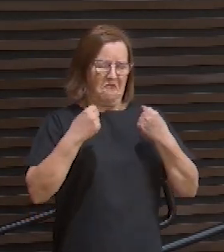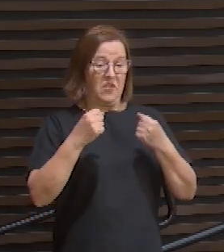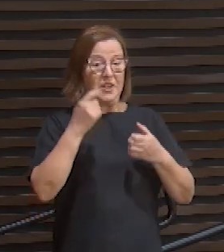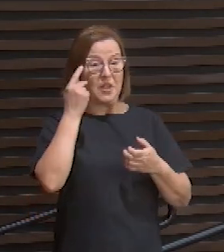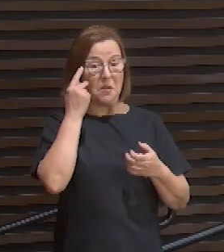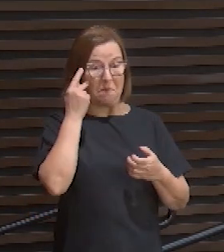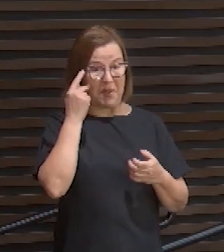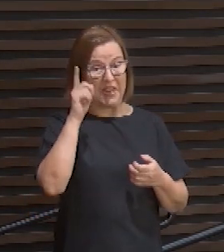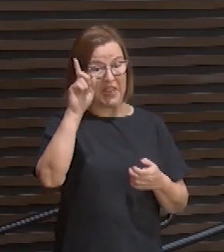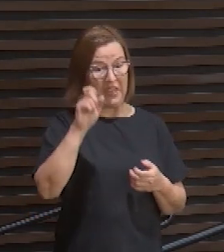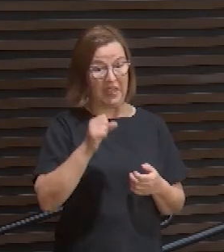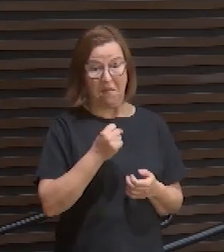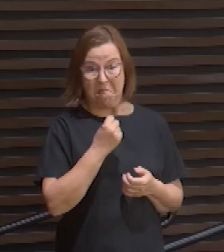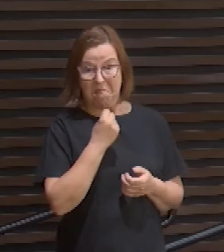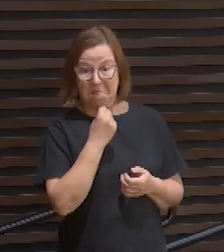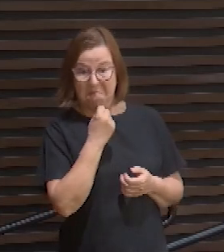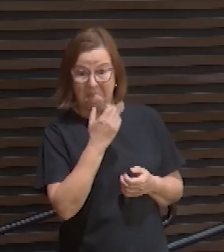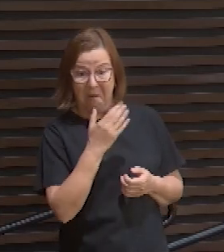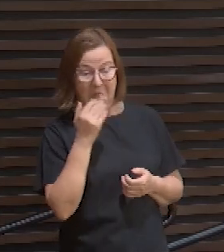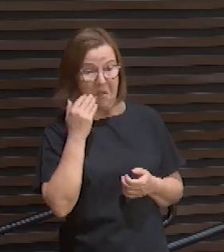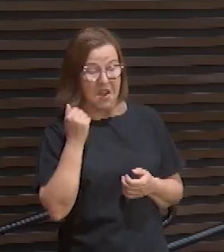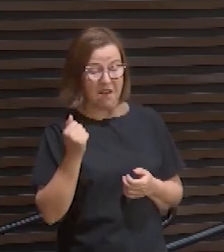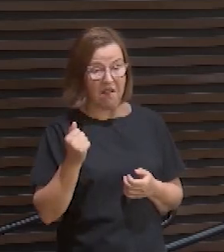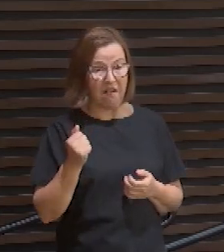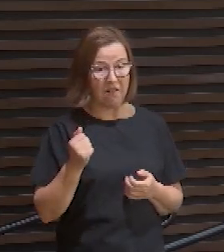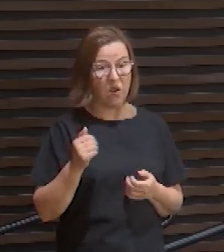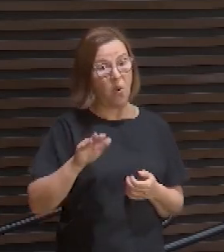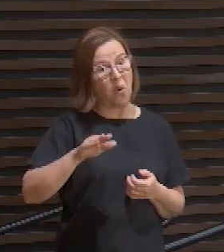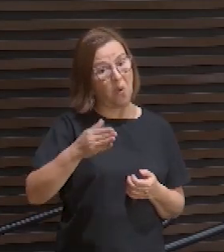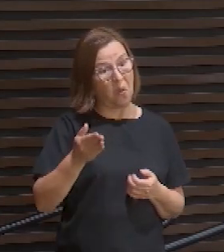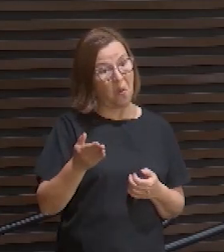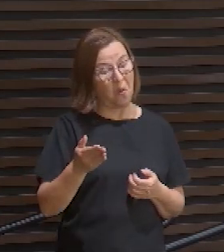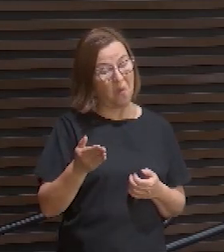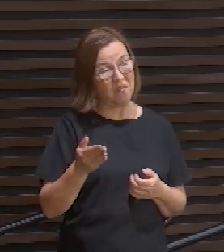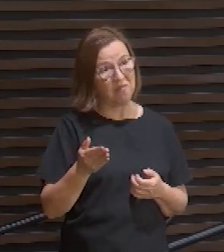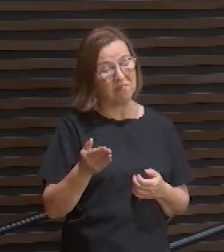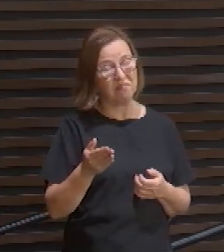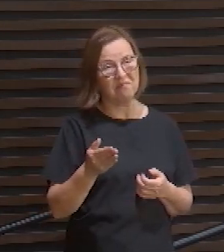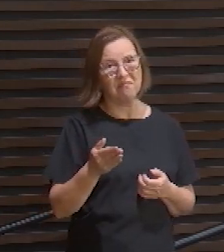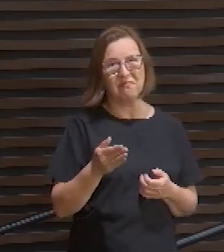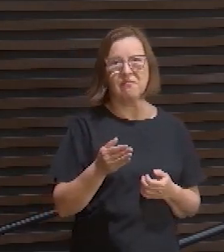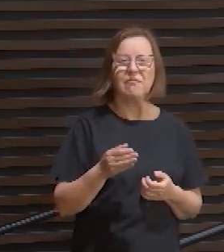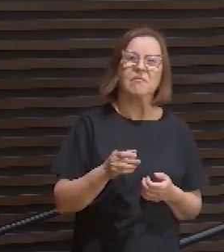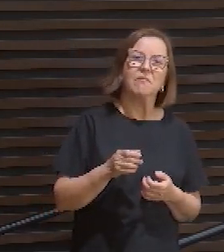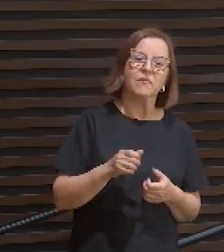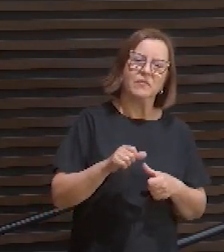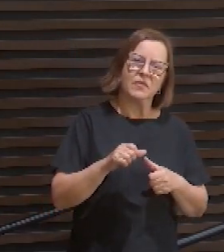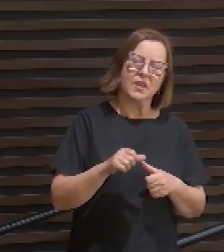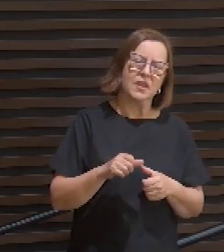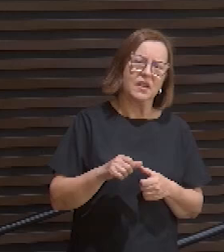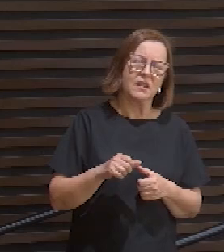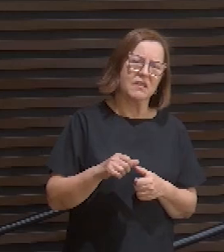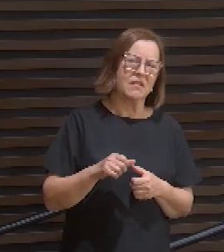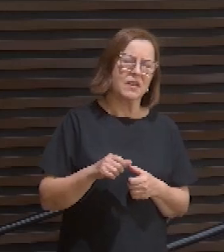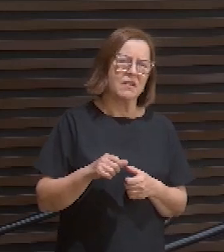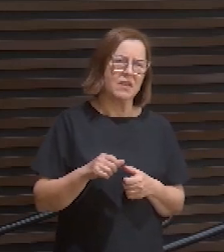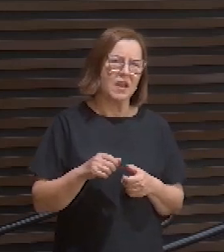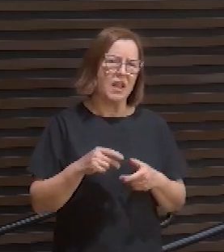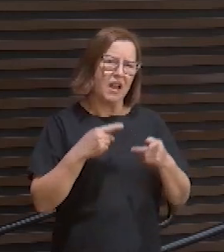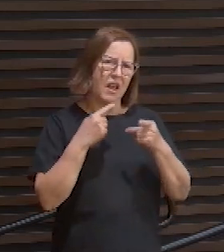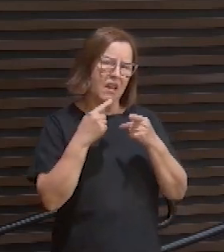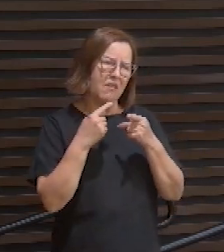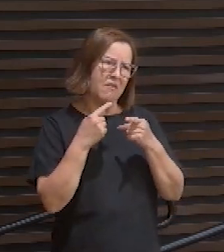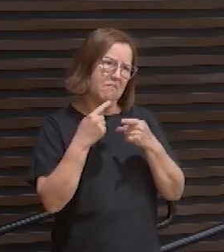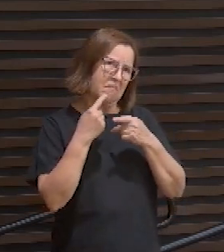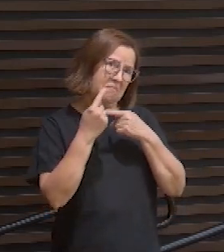torna um hedonista. O hedonista é, vamos, já que a matéria é ruim, vamos atolar o pé. Comamos